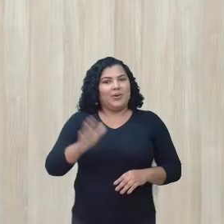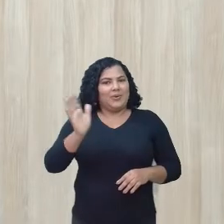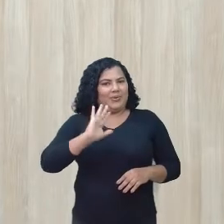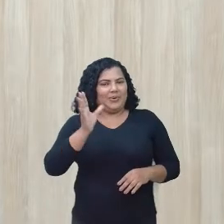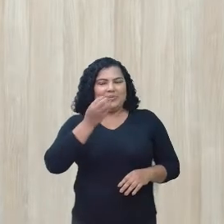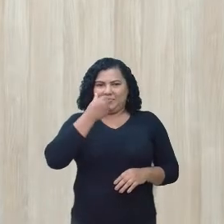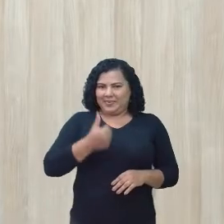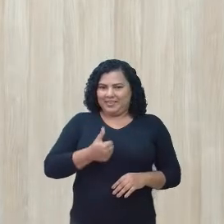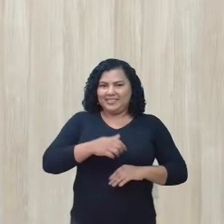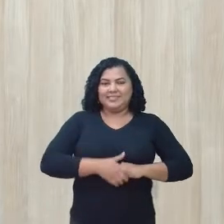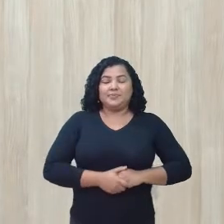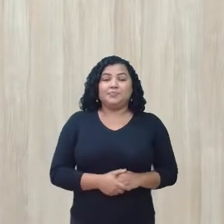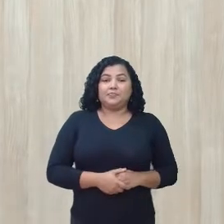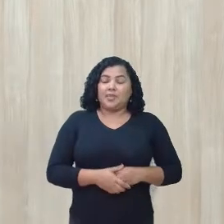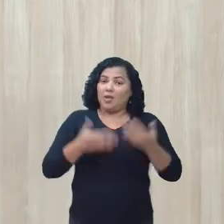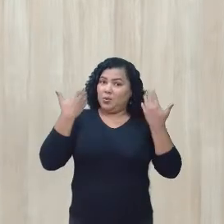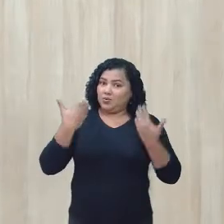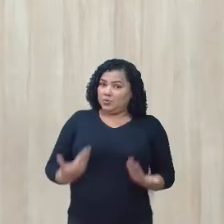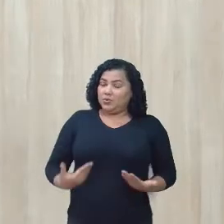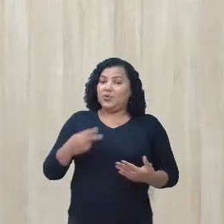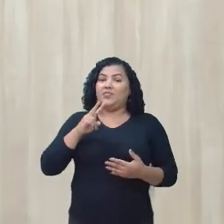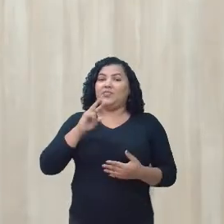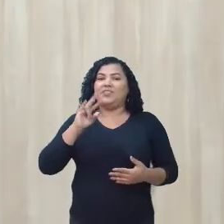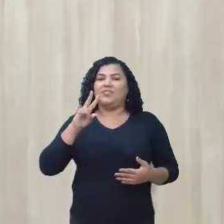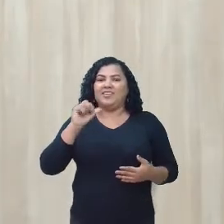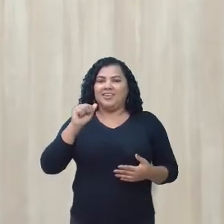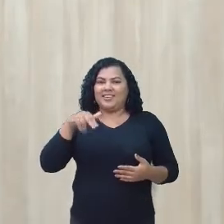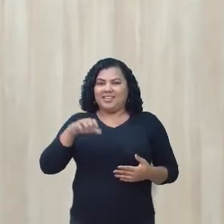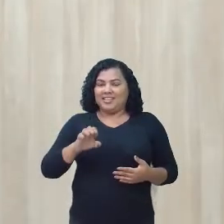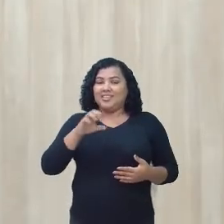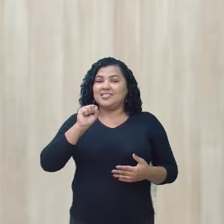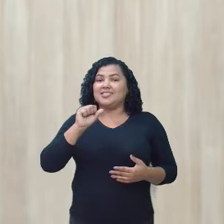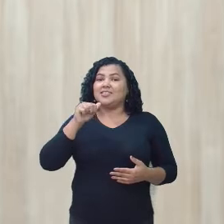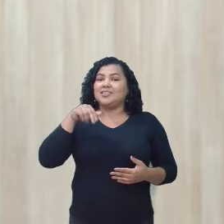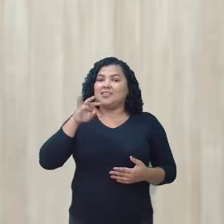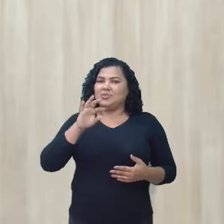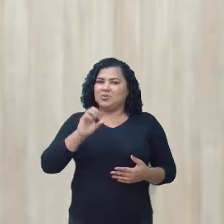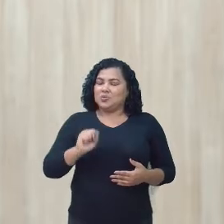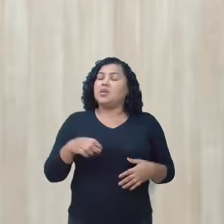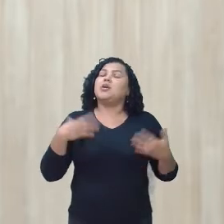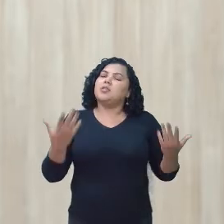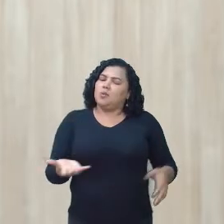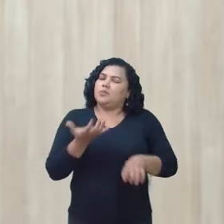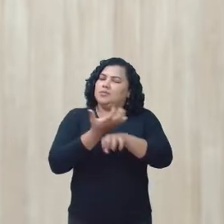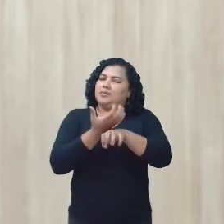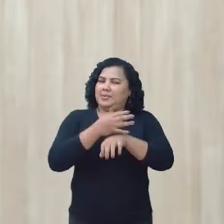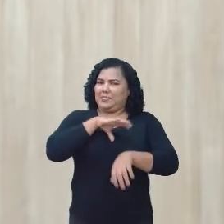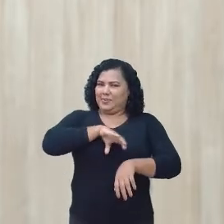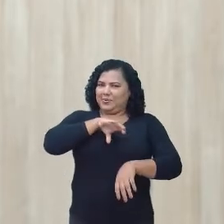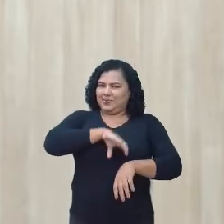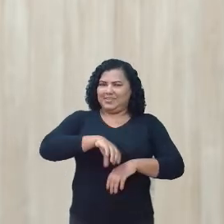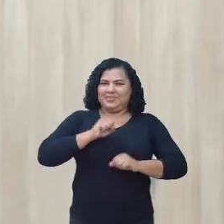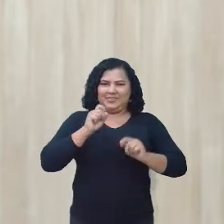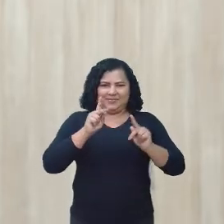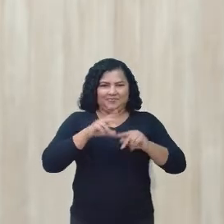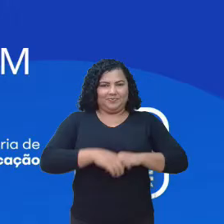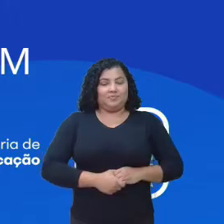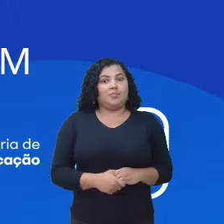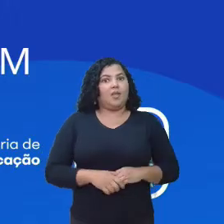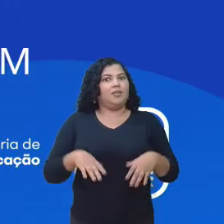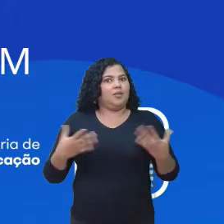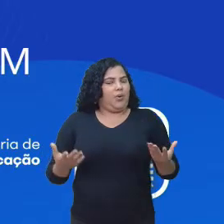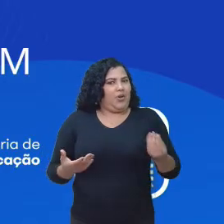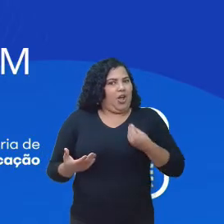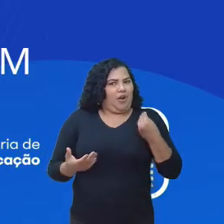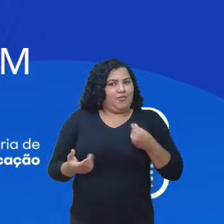Oi, gente, tudo bem com vocês? Eu sou Viviane Santos e, como sempre, eu serei a professora de língua portuguesa de vocês, tá certo? Nós estamos ao